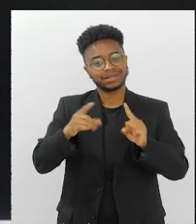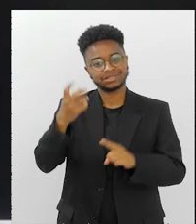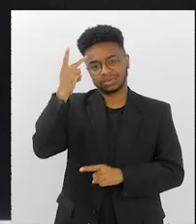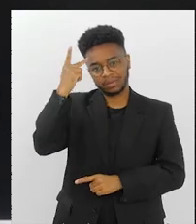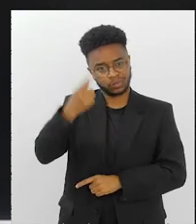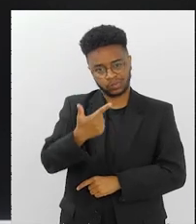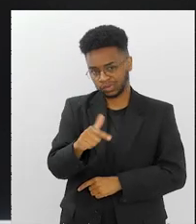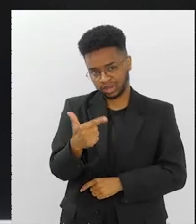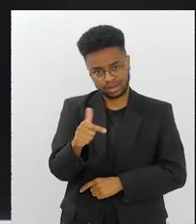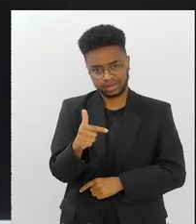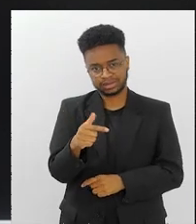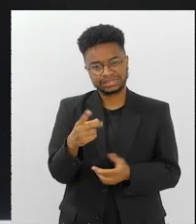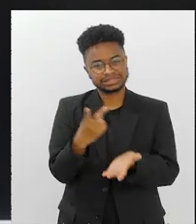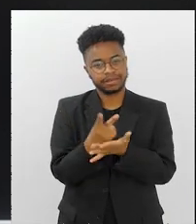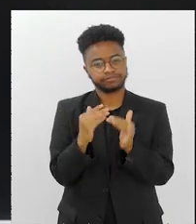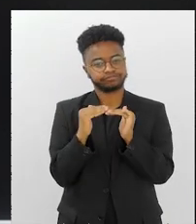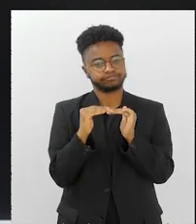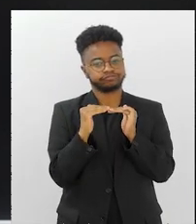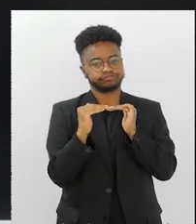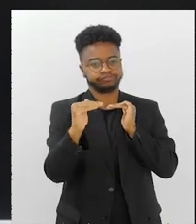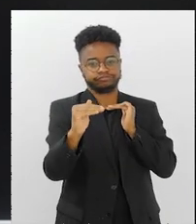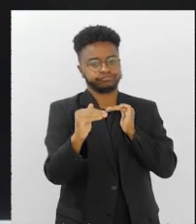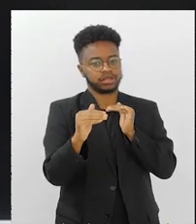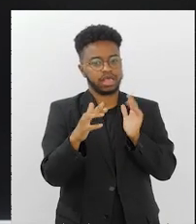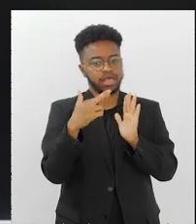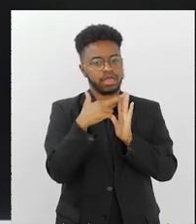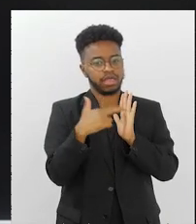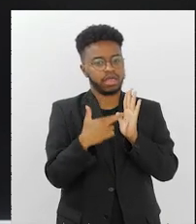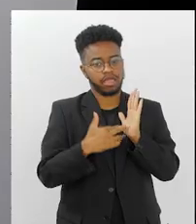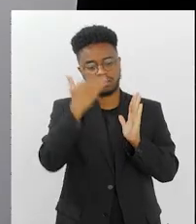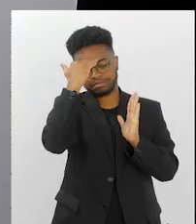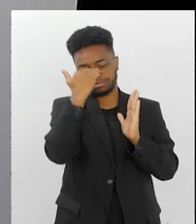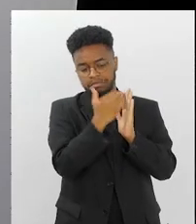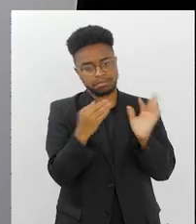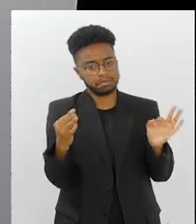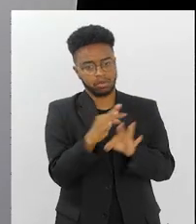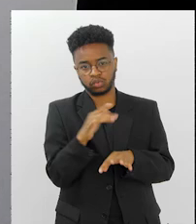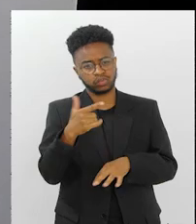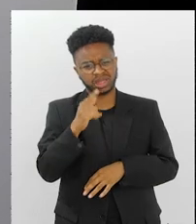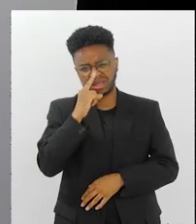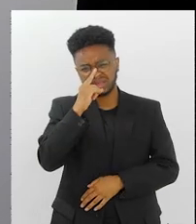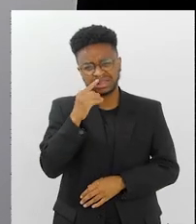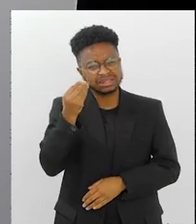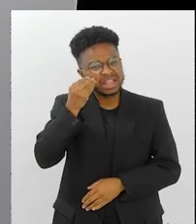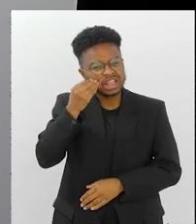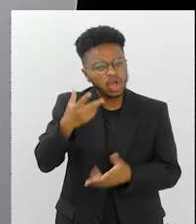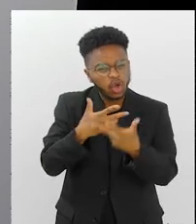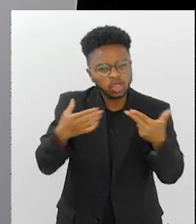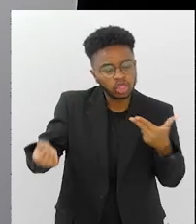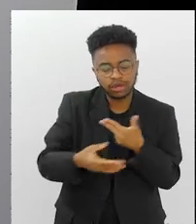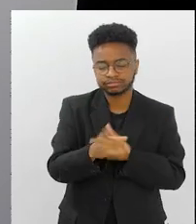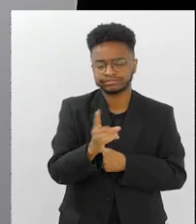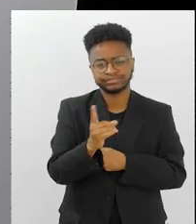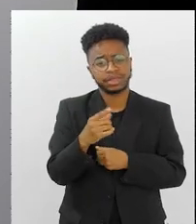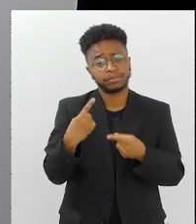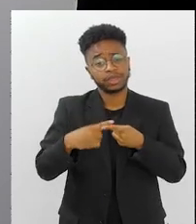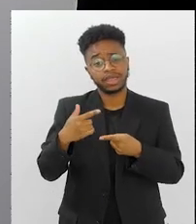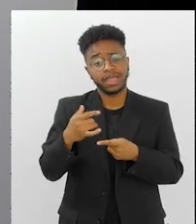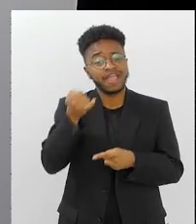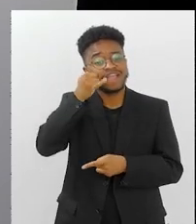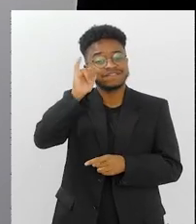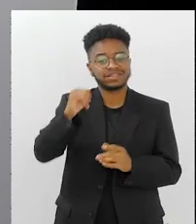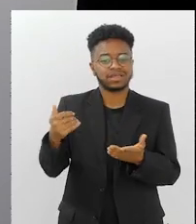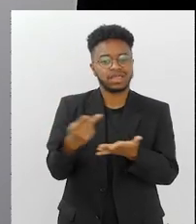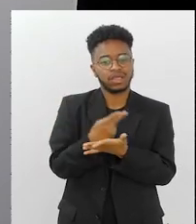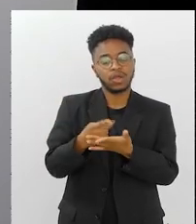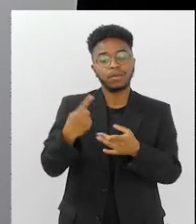Você sabe muito bem disz que São Paulo é muito hermético n regulamento e é isso é ninguém arrisca porque ninguém quer errar né então às vezes a comissão de frente de